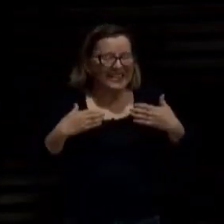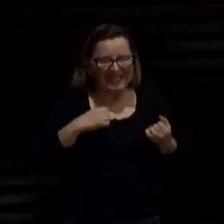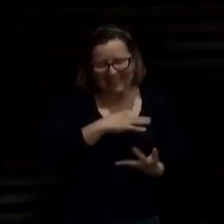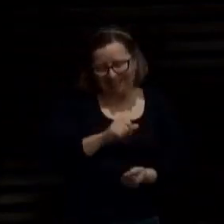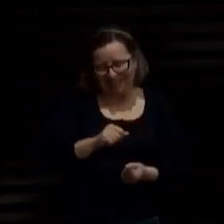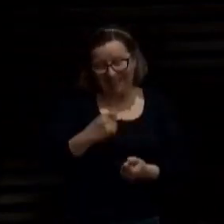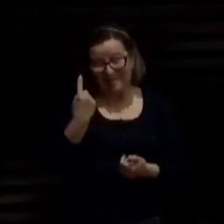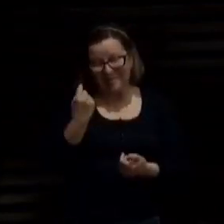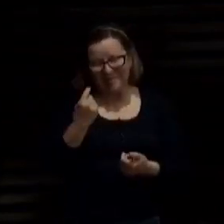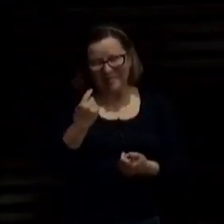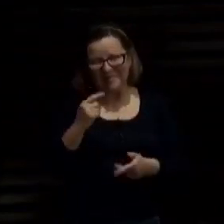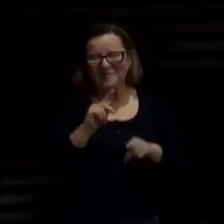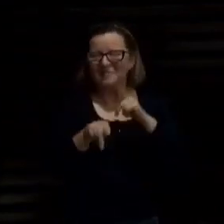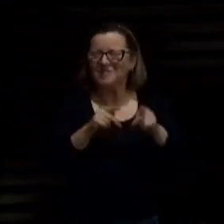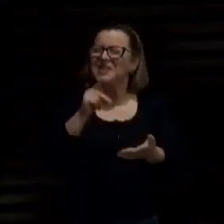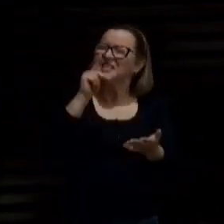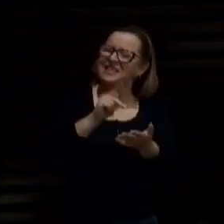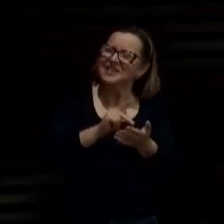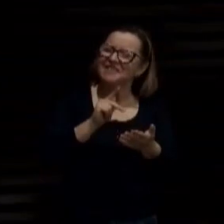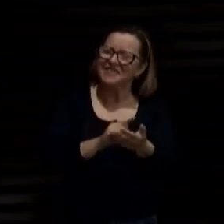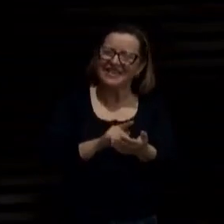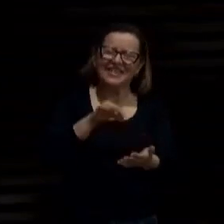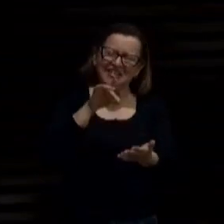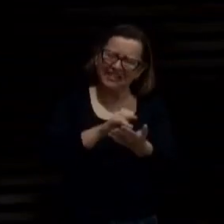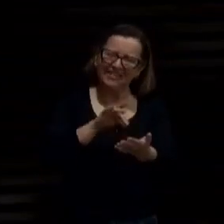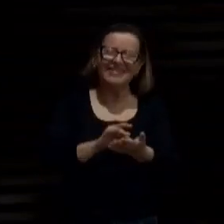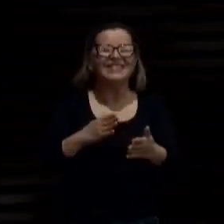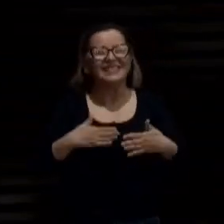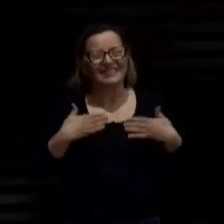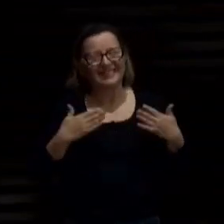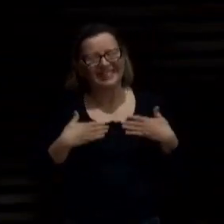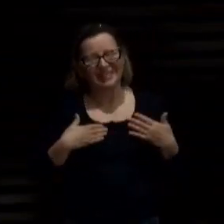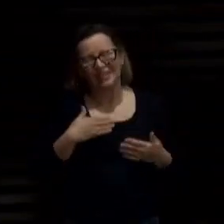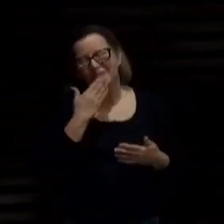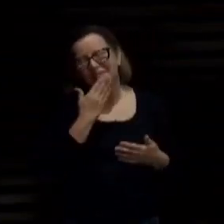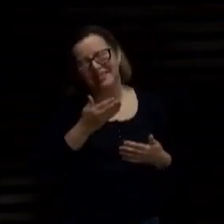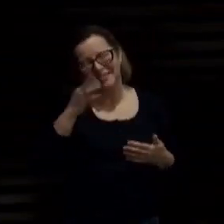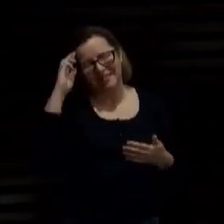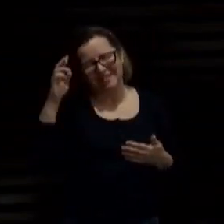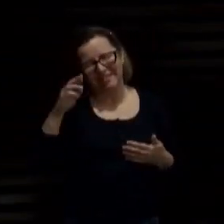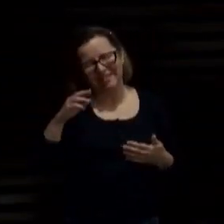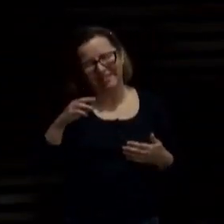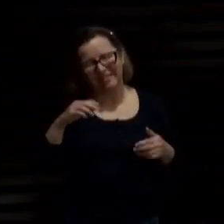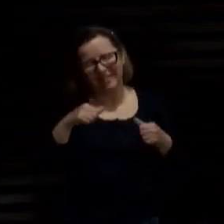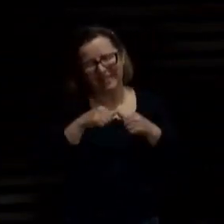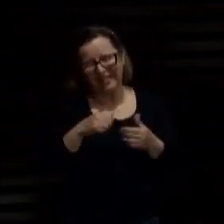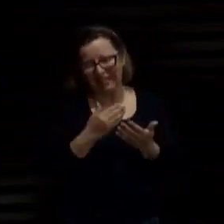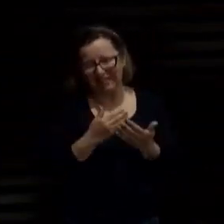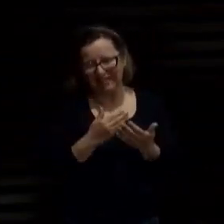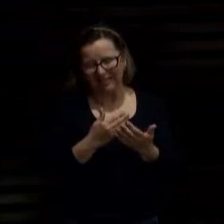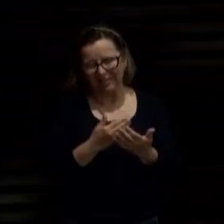o único povo verdadeiramente alegre de fato. Pedimos, Senhor, nessa reunião,